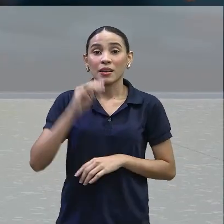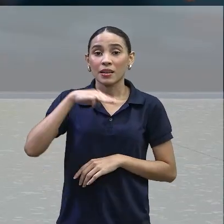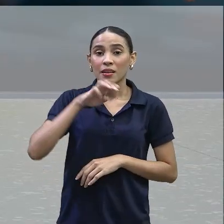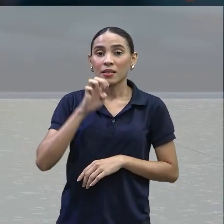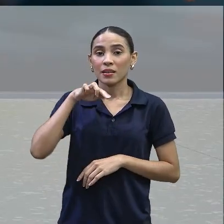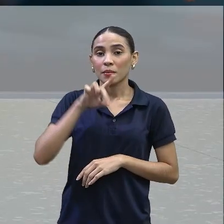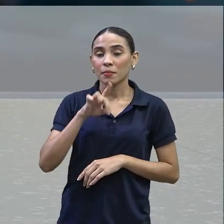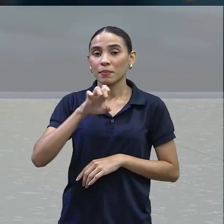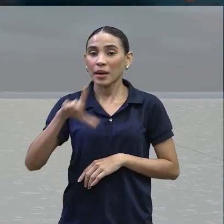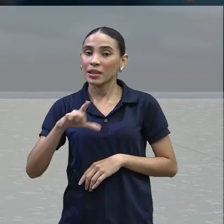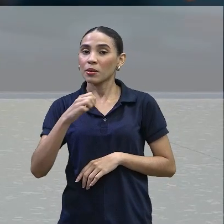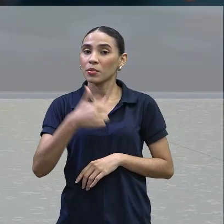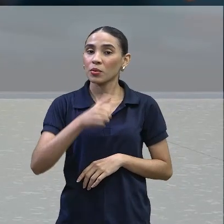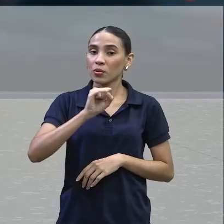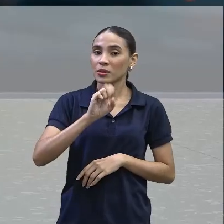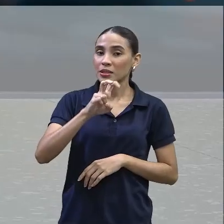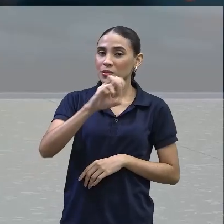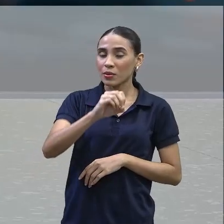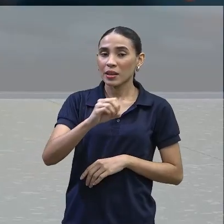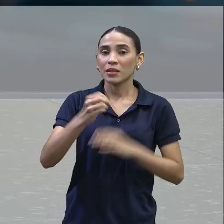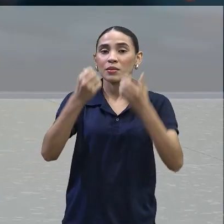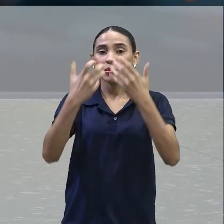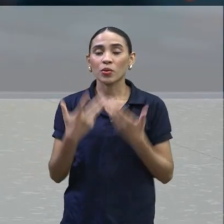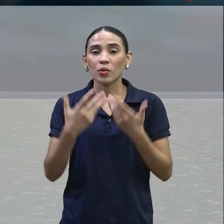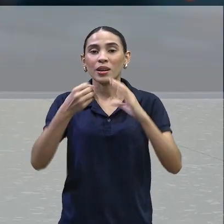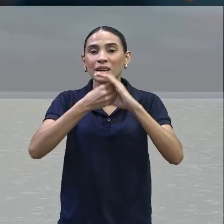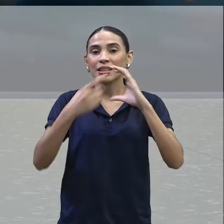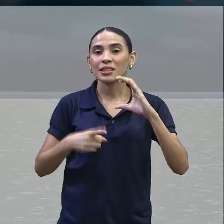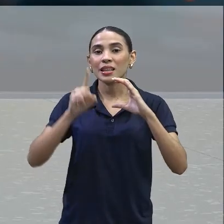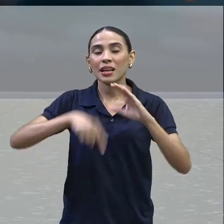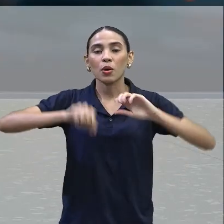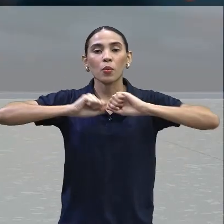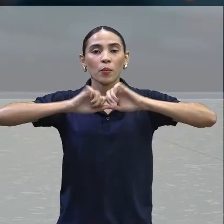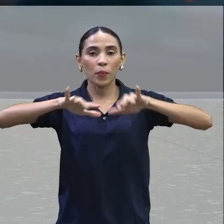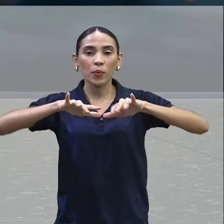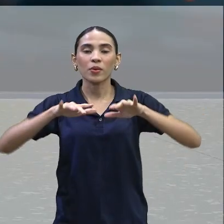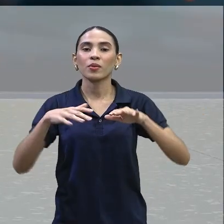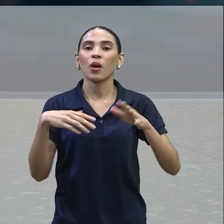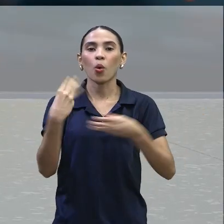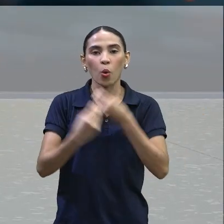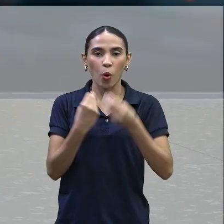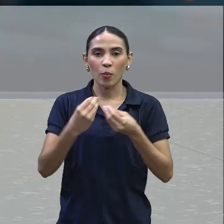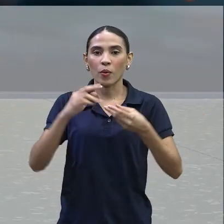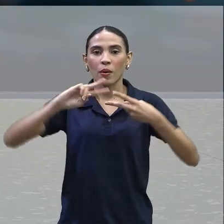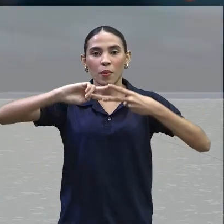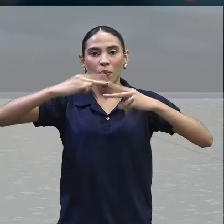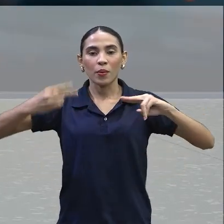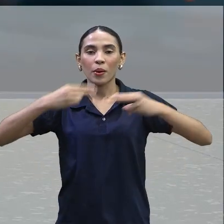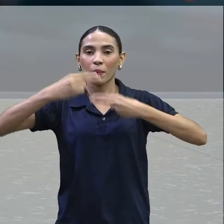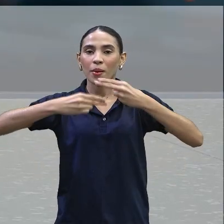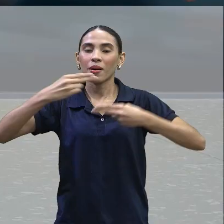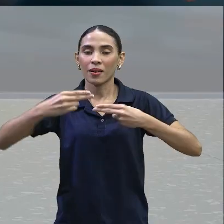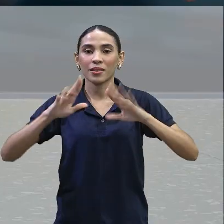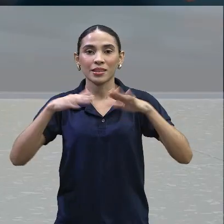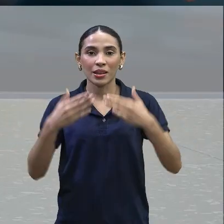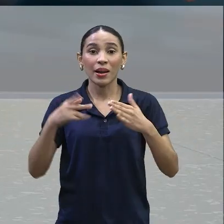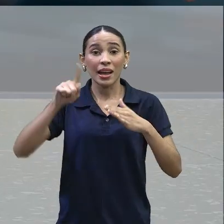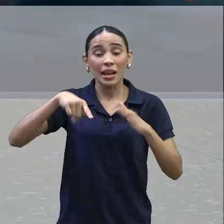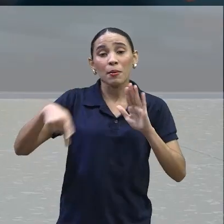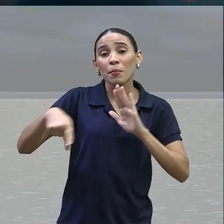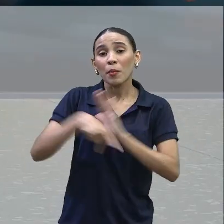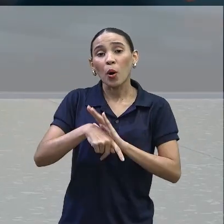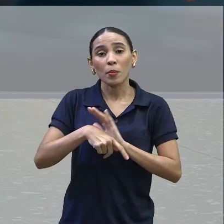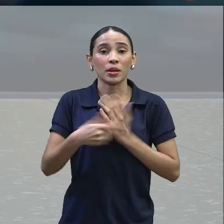em 1850, ele demonstrou que as características são transmitidas, né, por hereditariedade, ou seja, vem dos